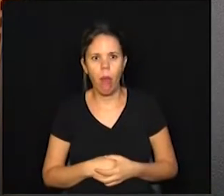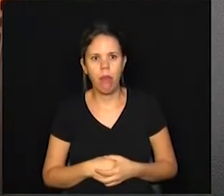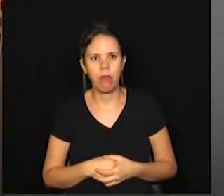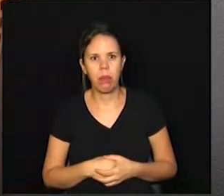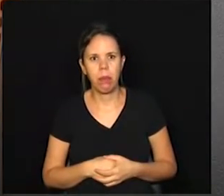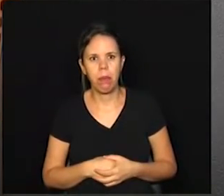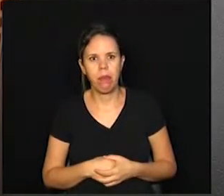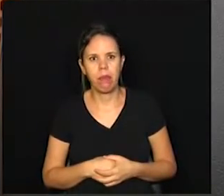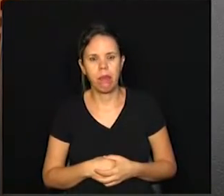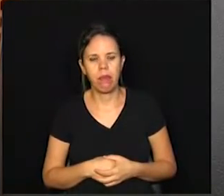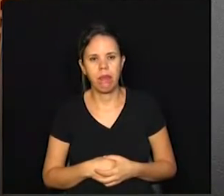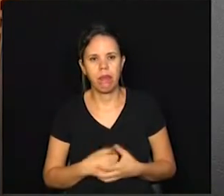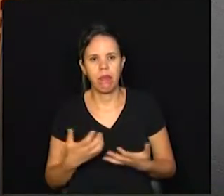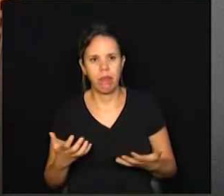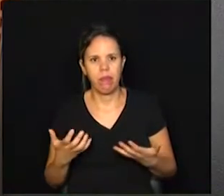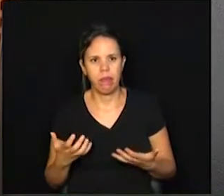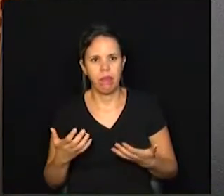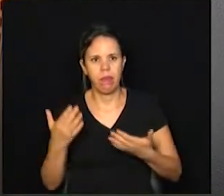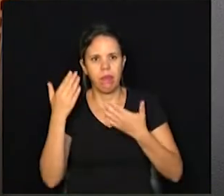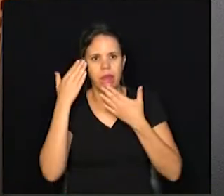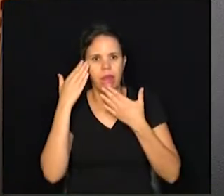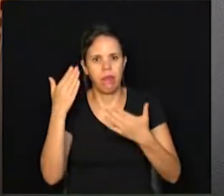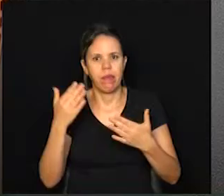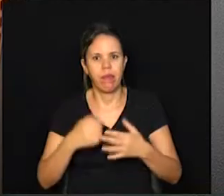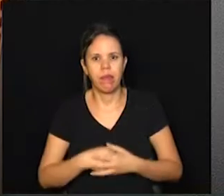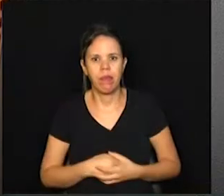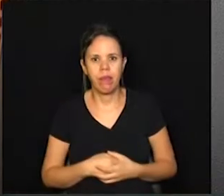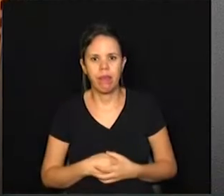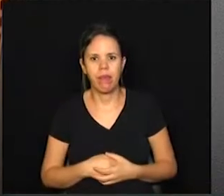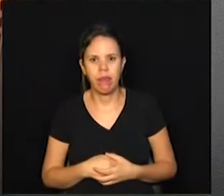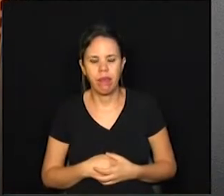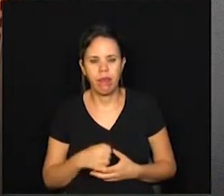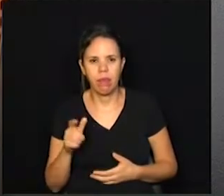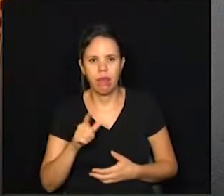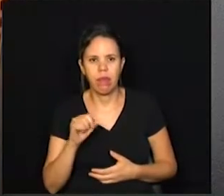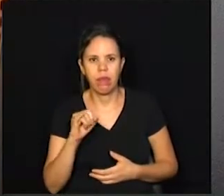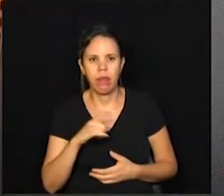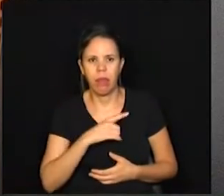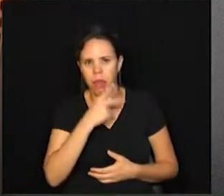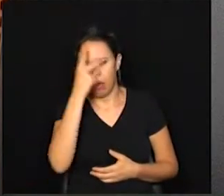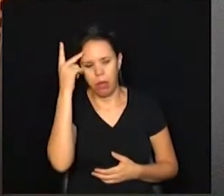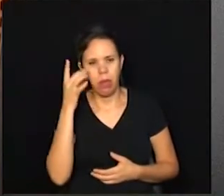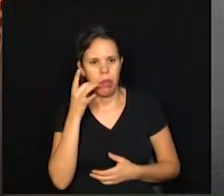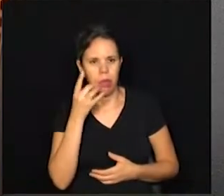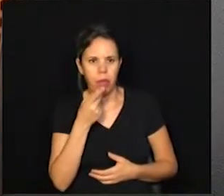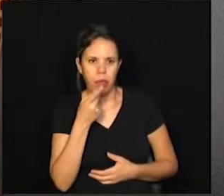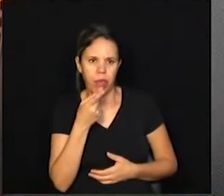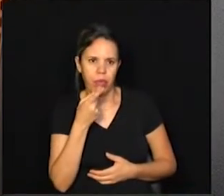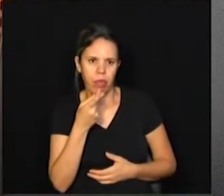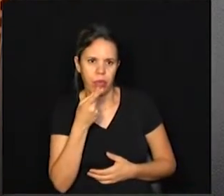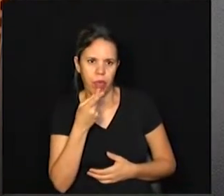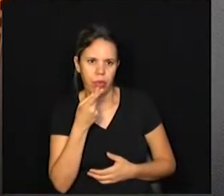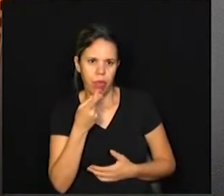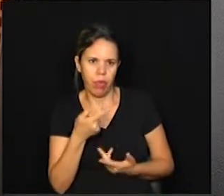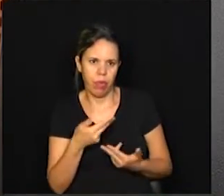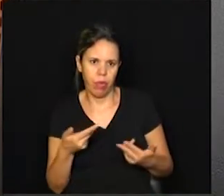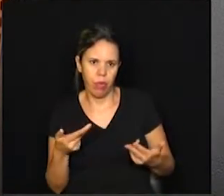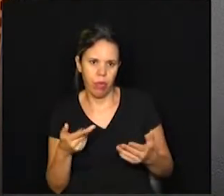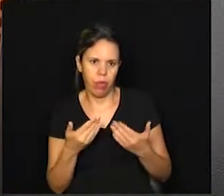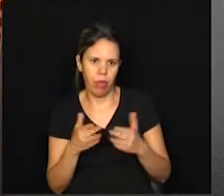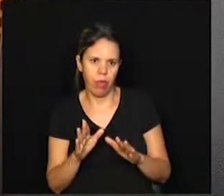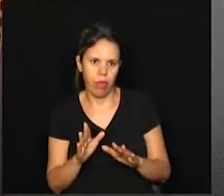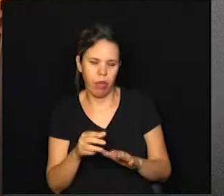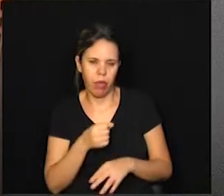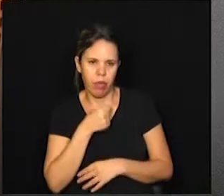Eu quero aqui agradecer e, obviamente, se tiver alguém presente que quiser fazer alguma consideração, eu abro